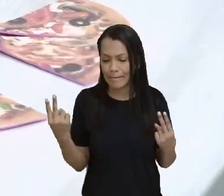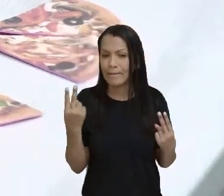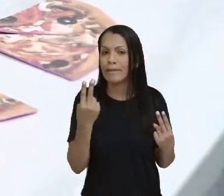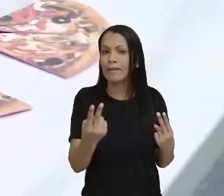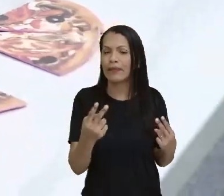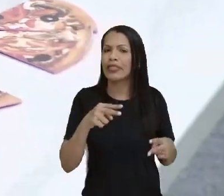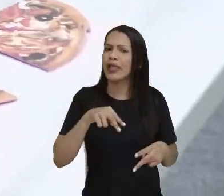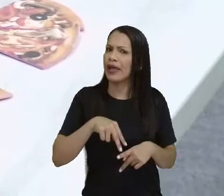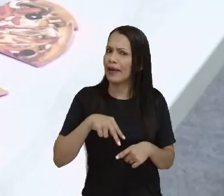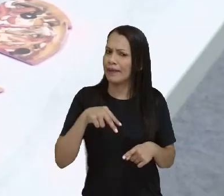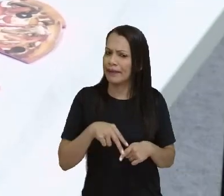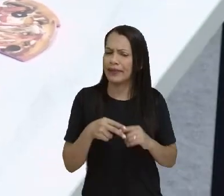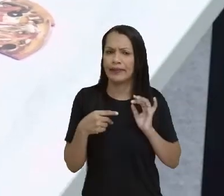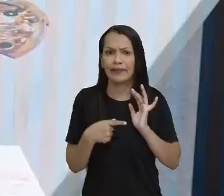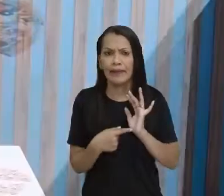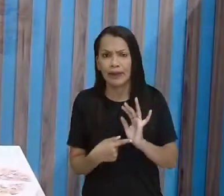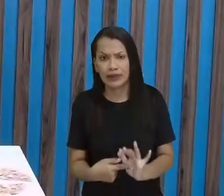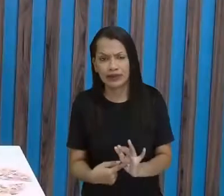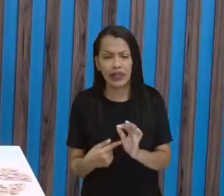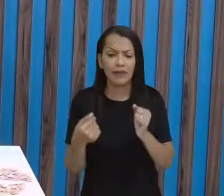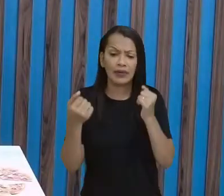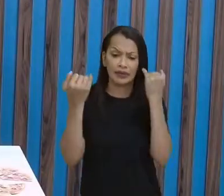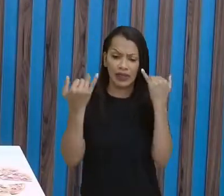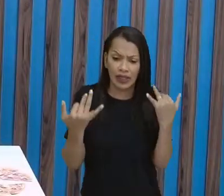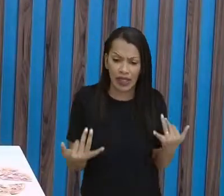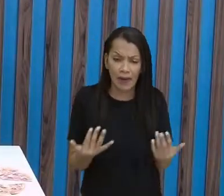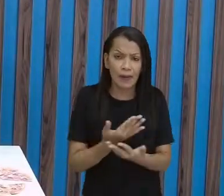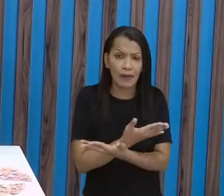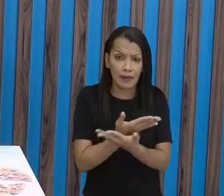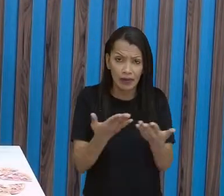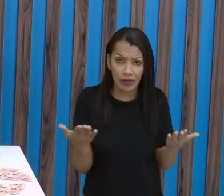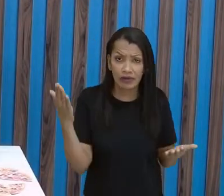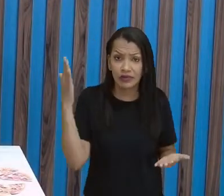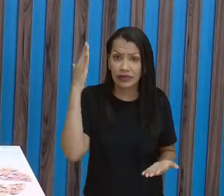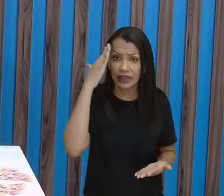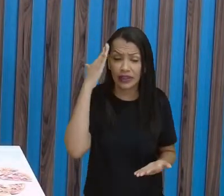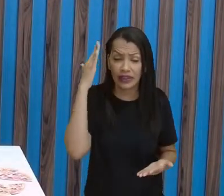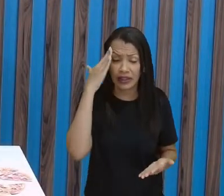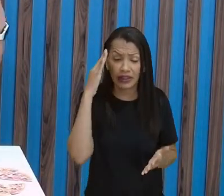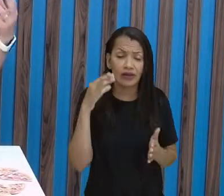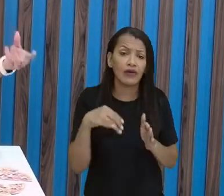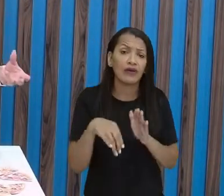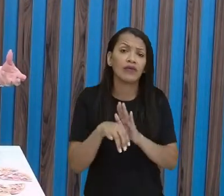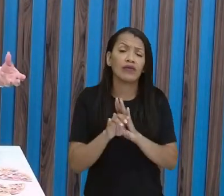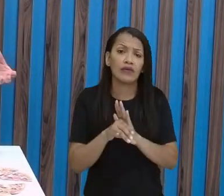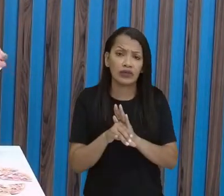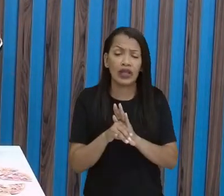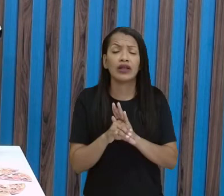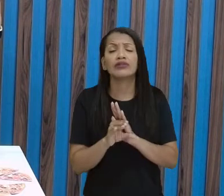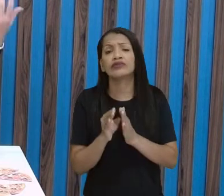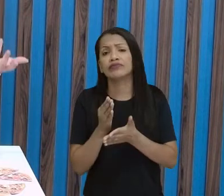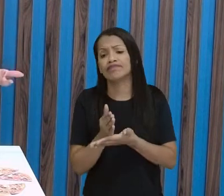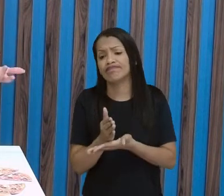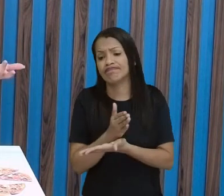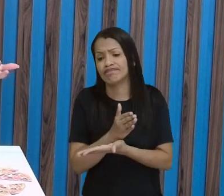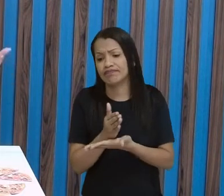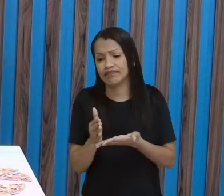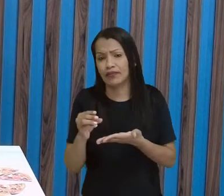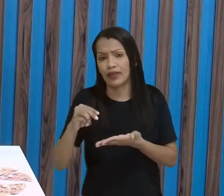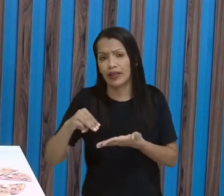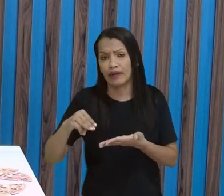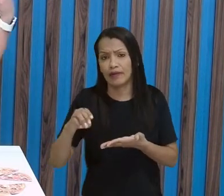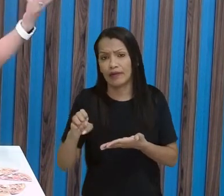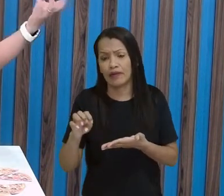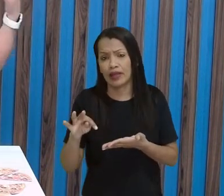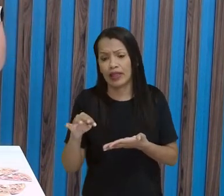trouxe aqui as pizzas para explicar para vocês. E vocês entenderem o conceito de metade. Quando eu estou falando em metade, eu